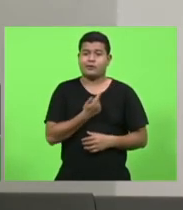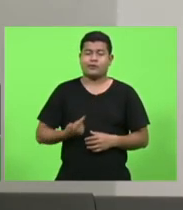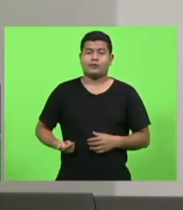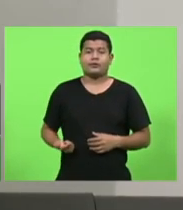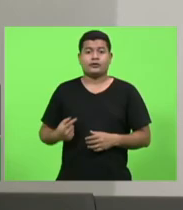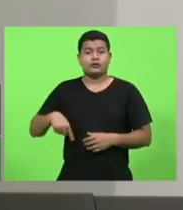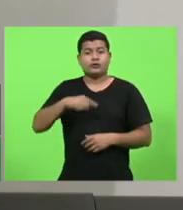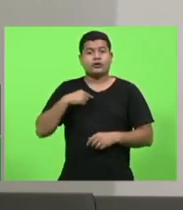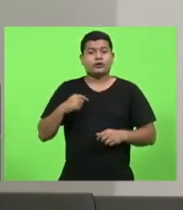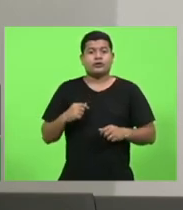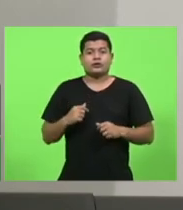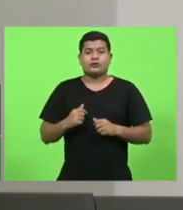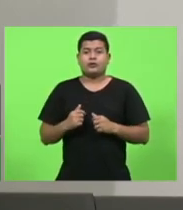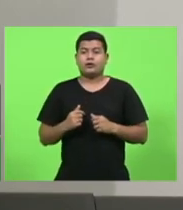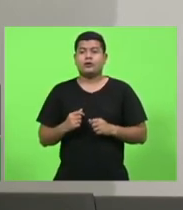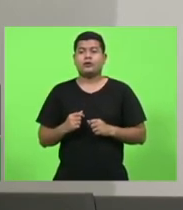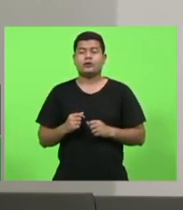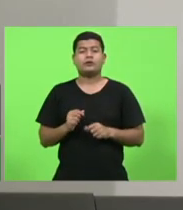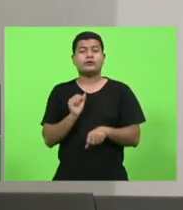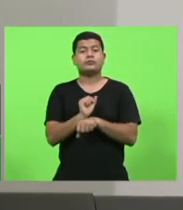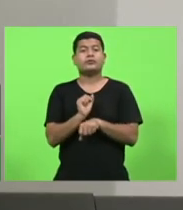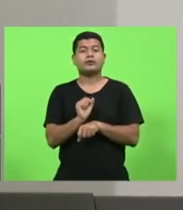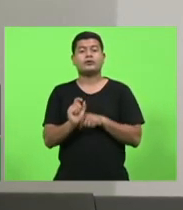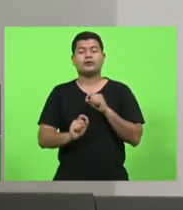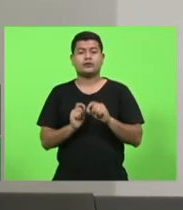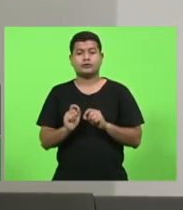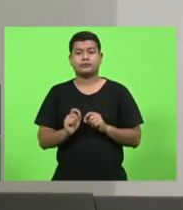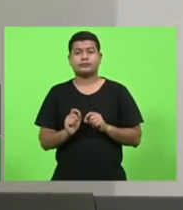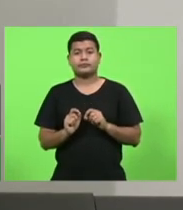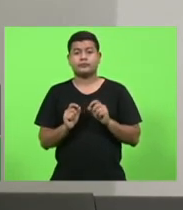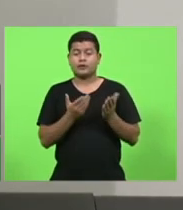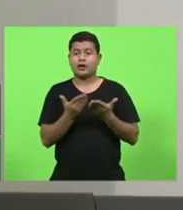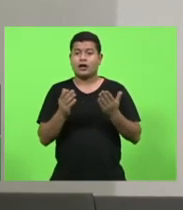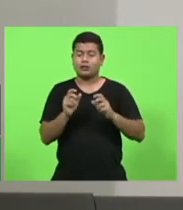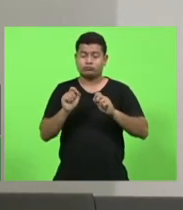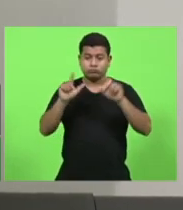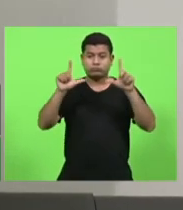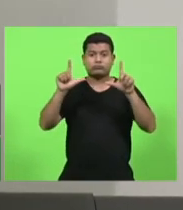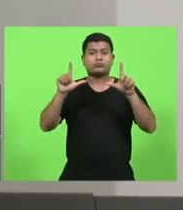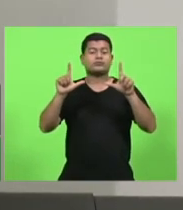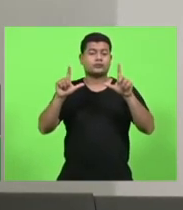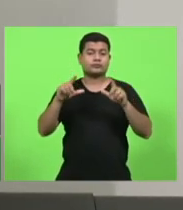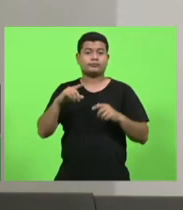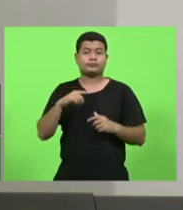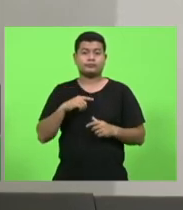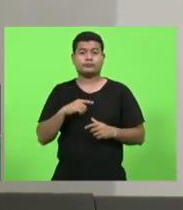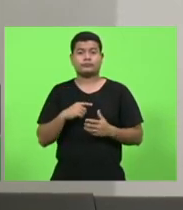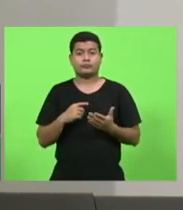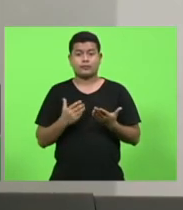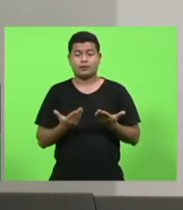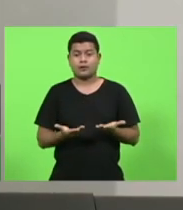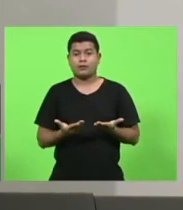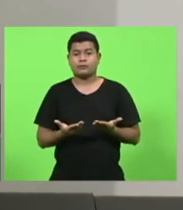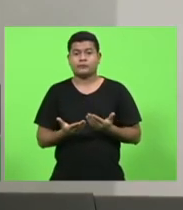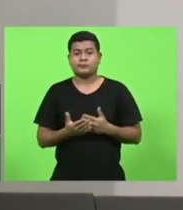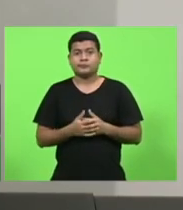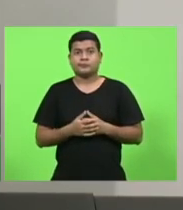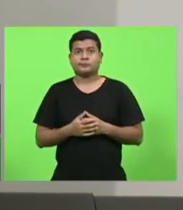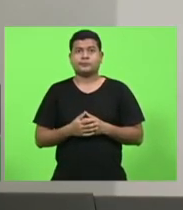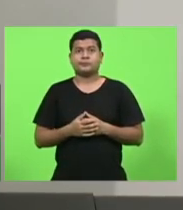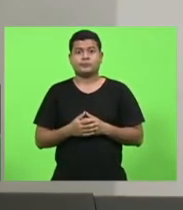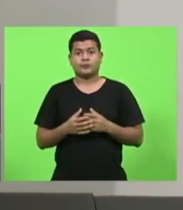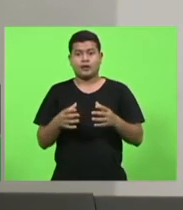que ainda possam acordar, né, para que isso venha a acontecer e que esses